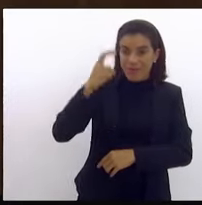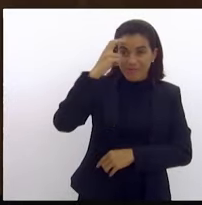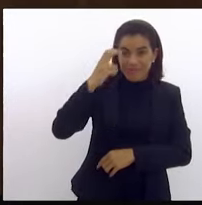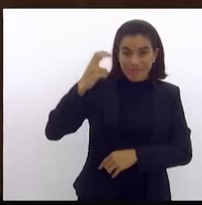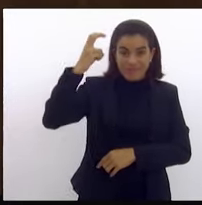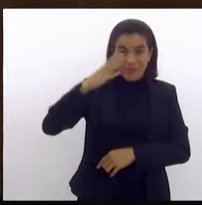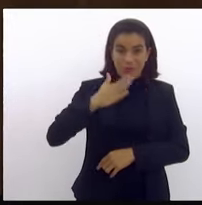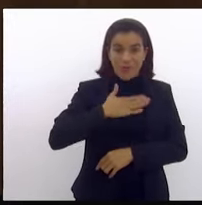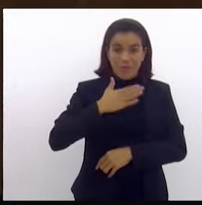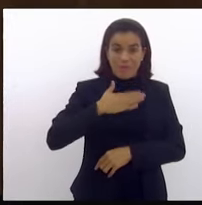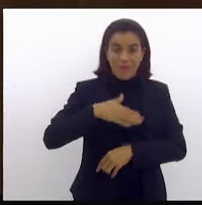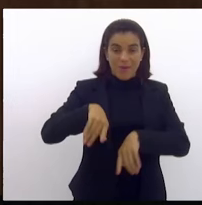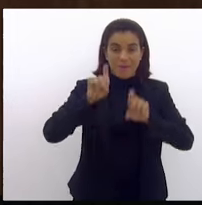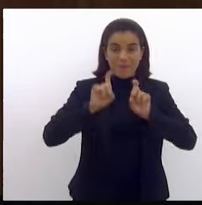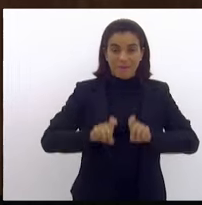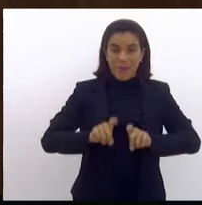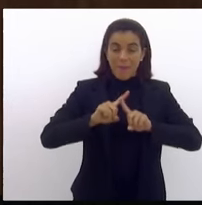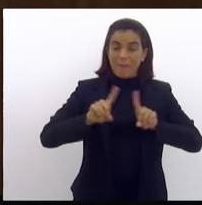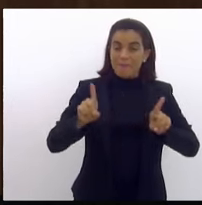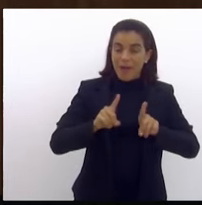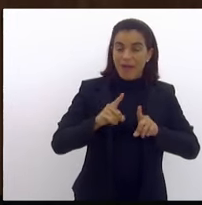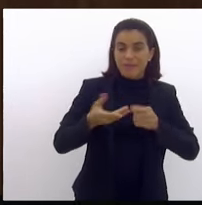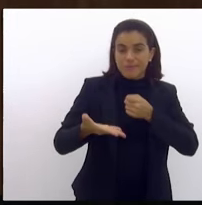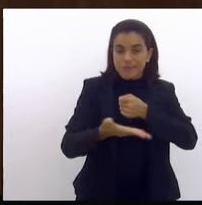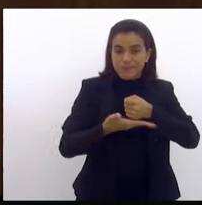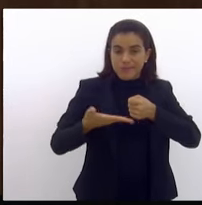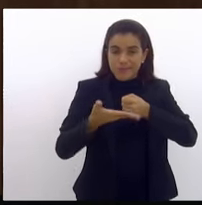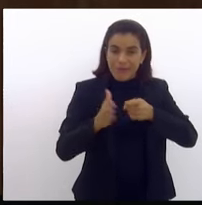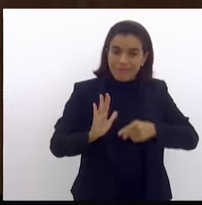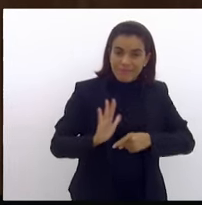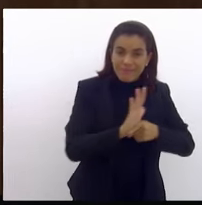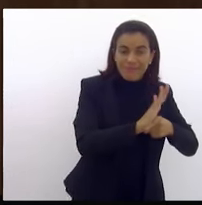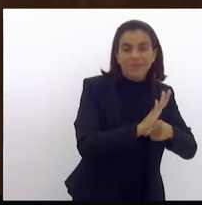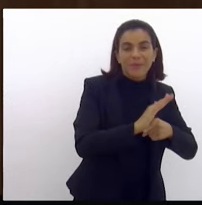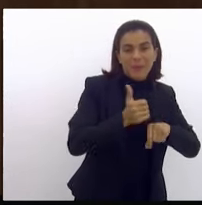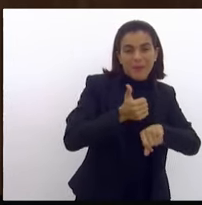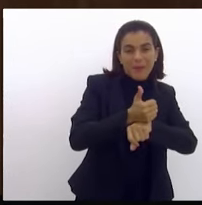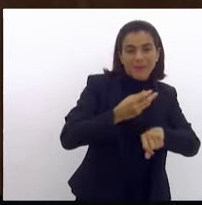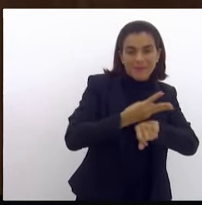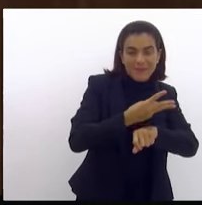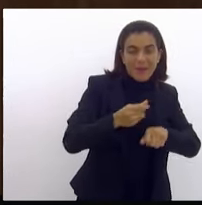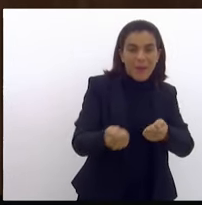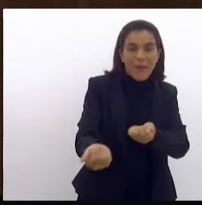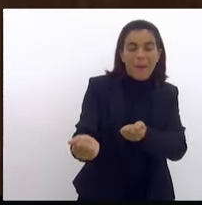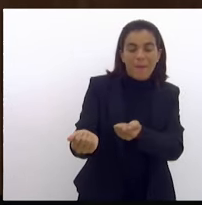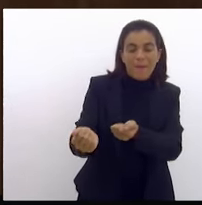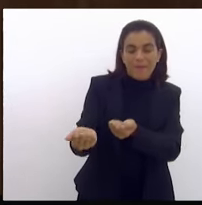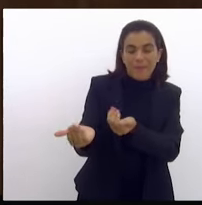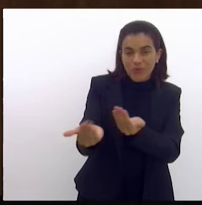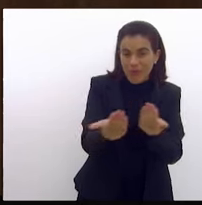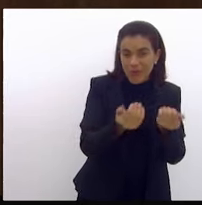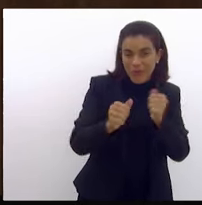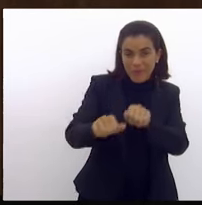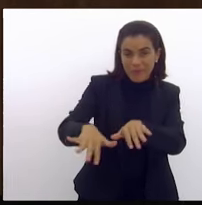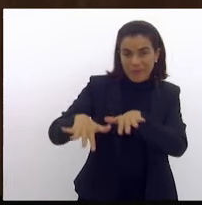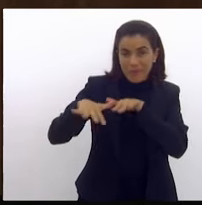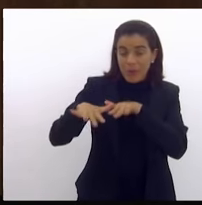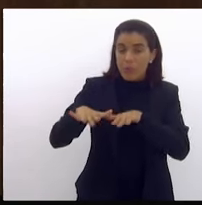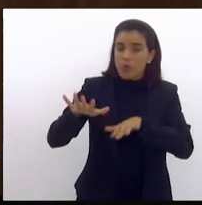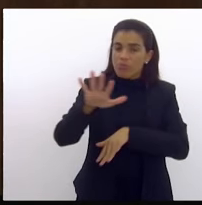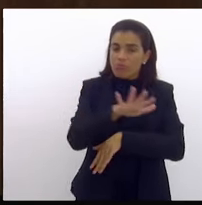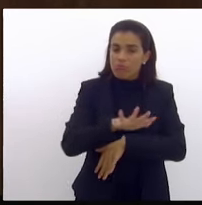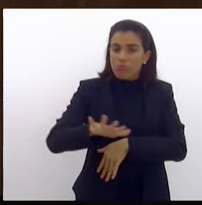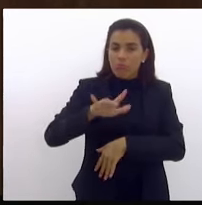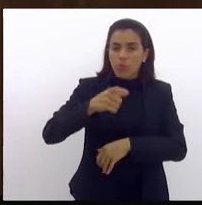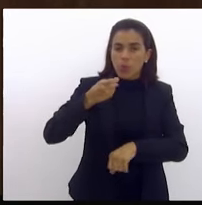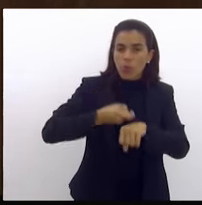do meu mandato, mas sim do aporte que a gente deu na última edição ao Parlamento Juvenil, que era um cenário muito duro,